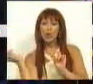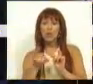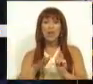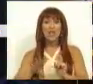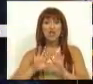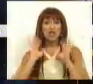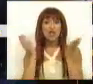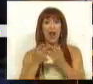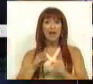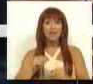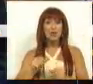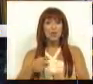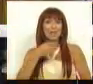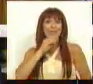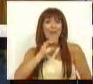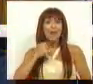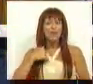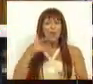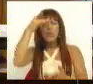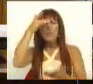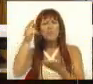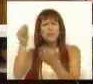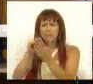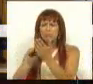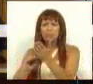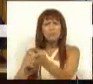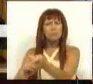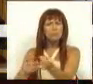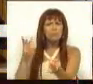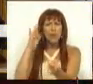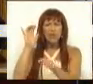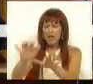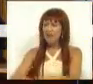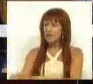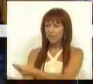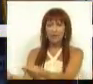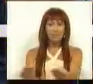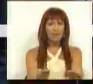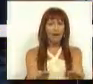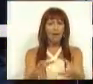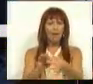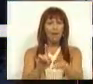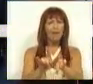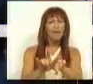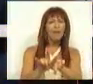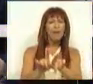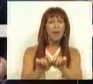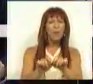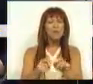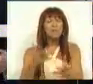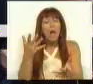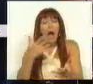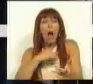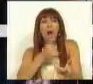Évora, quando no parecer que oferece esta Assembleia, relativamente à pretensa